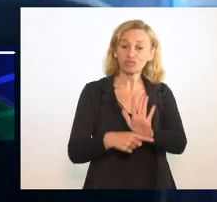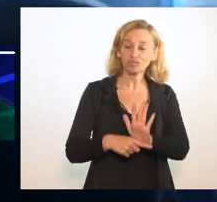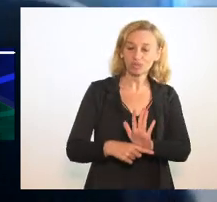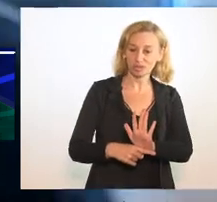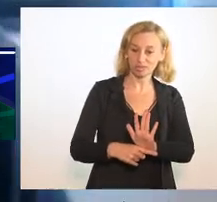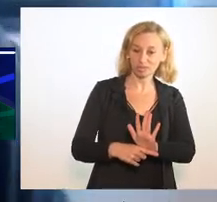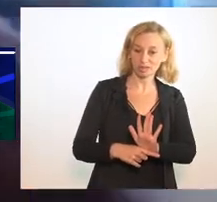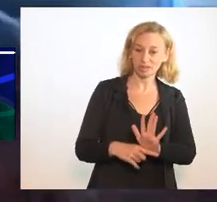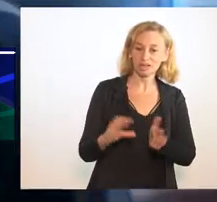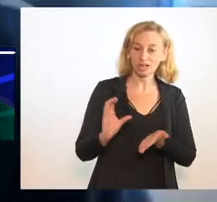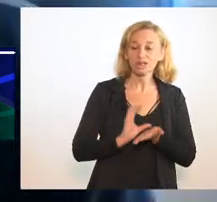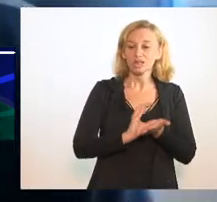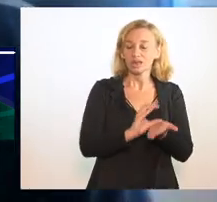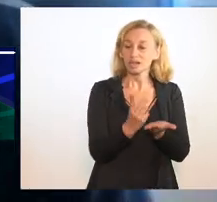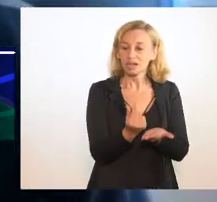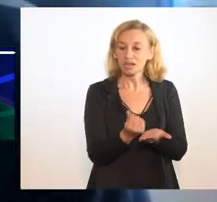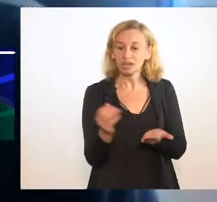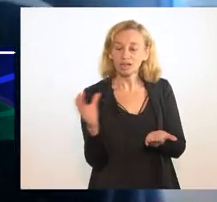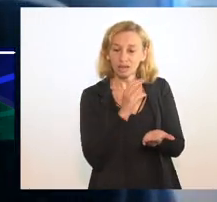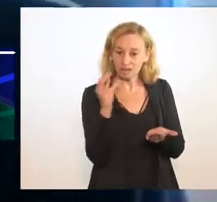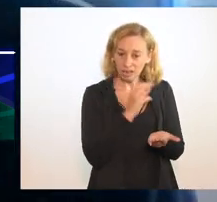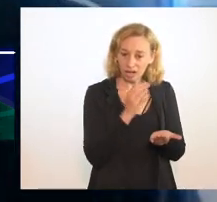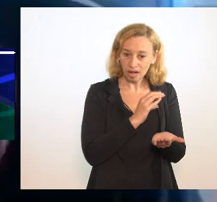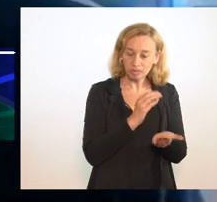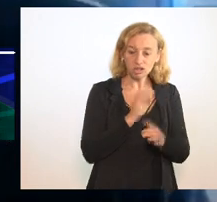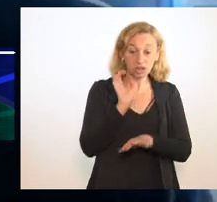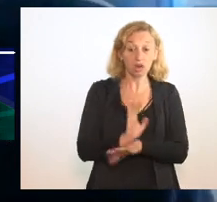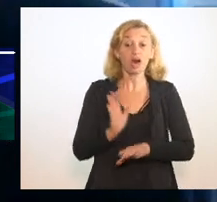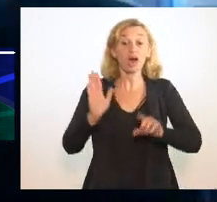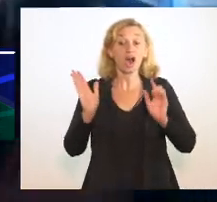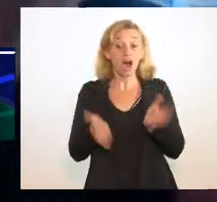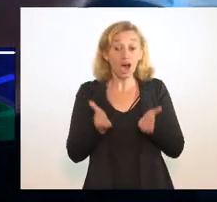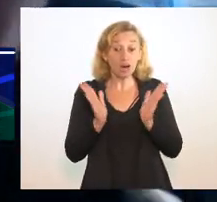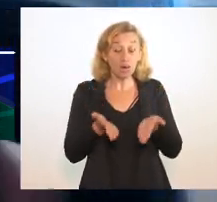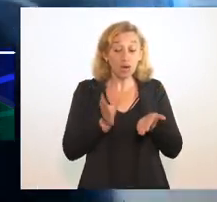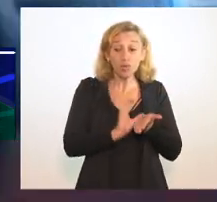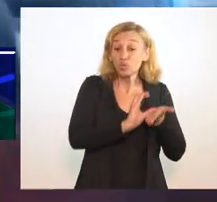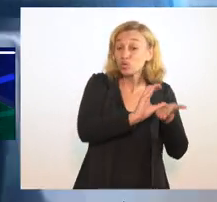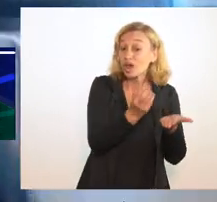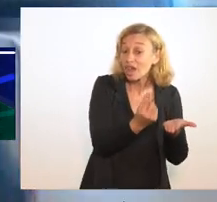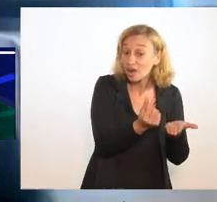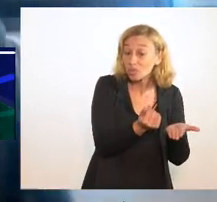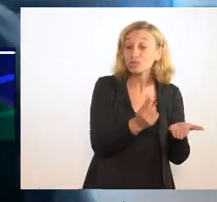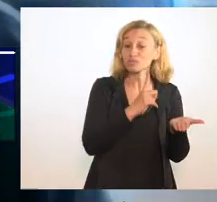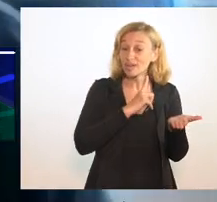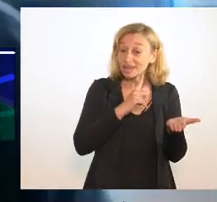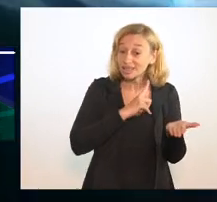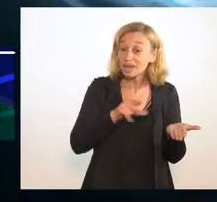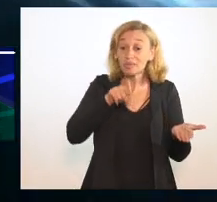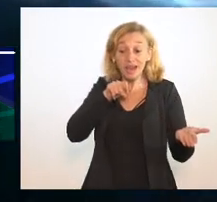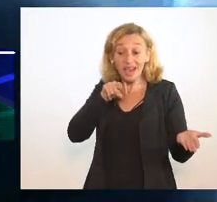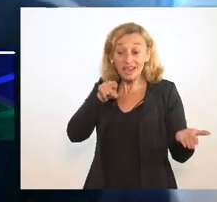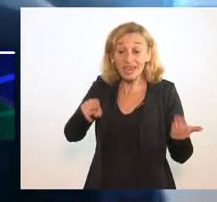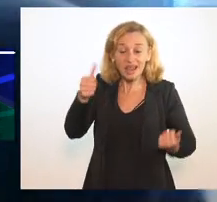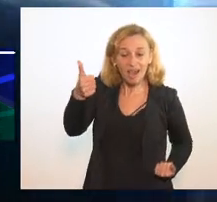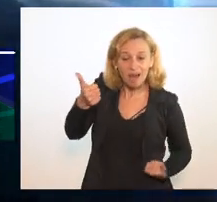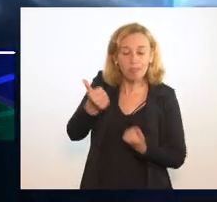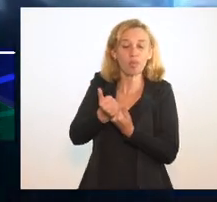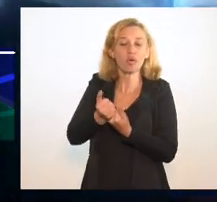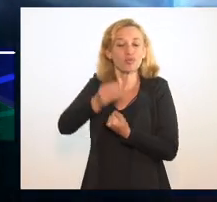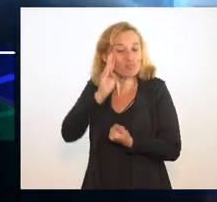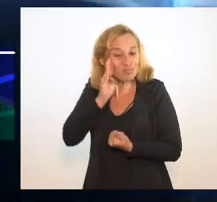estadual. E agora essa dos fundos é para garantir os recursos para que aquele apoio